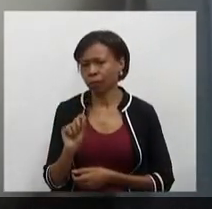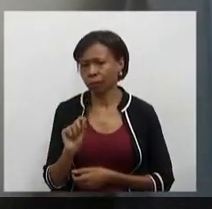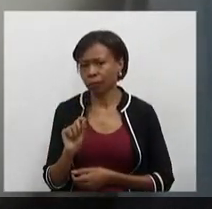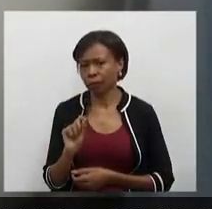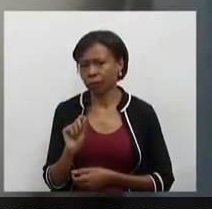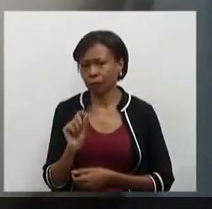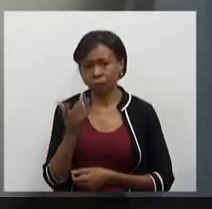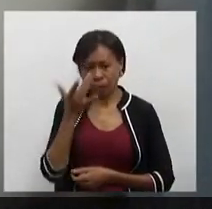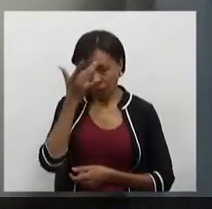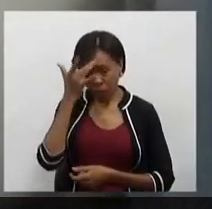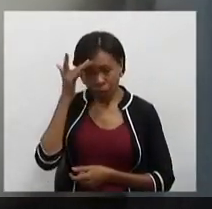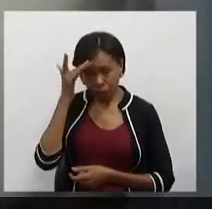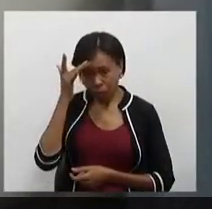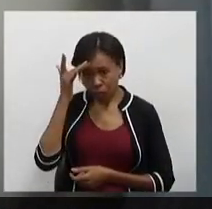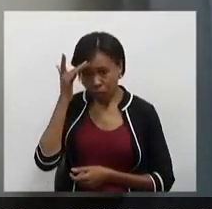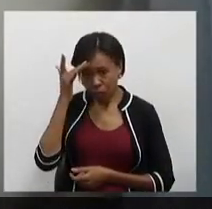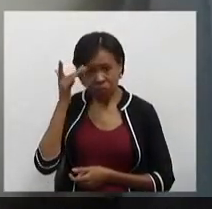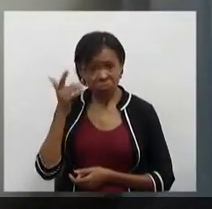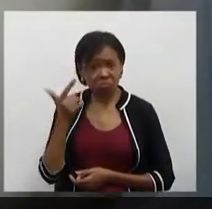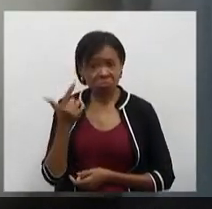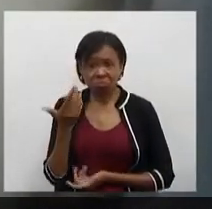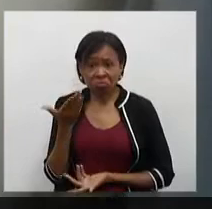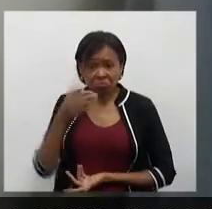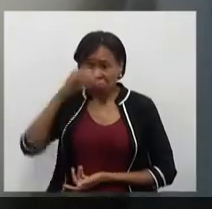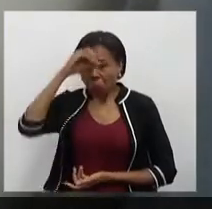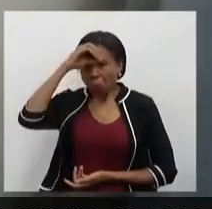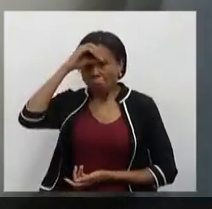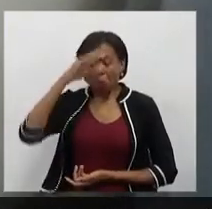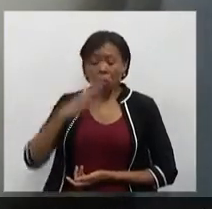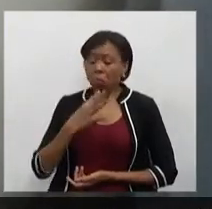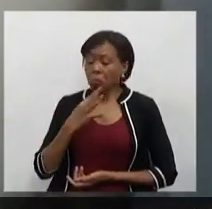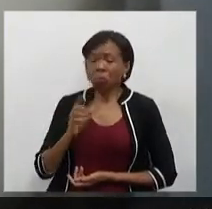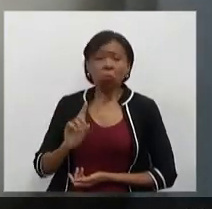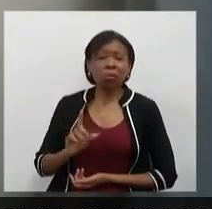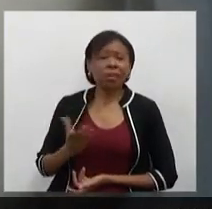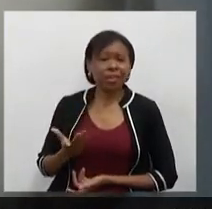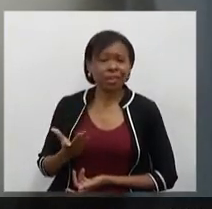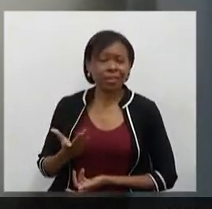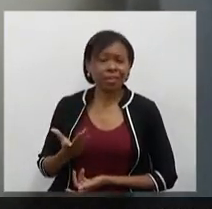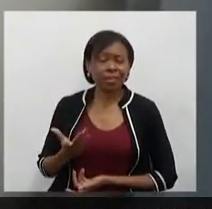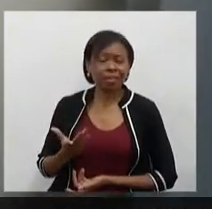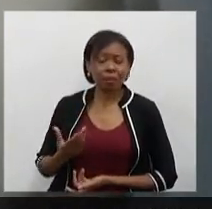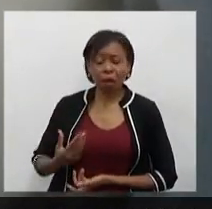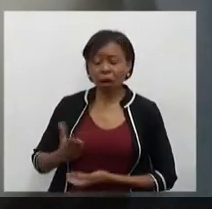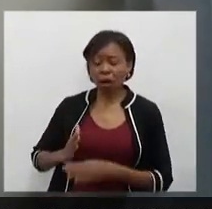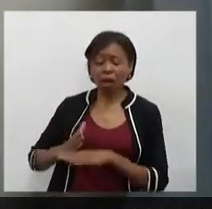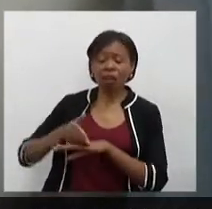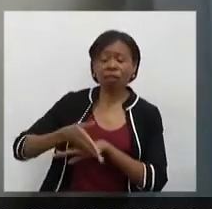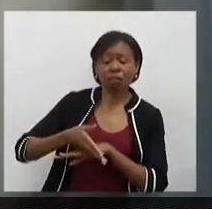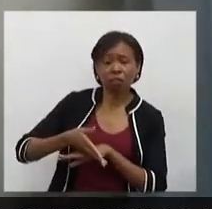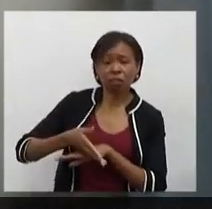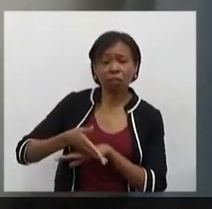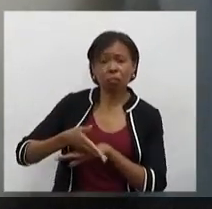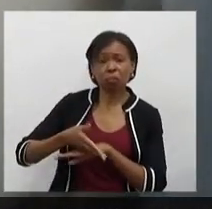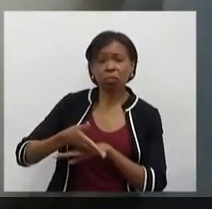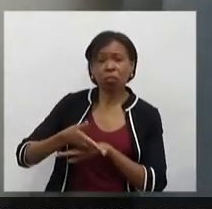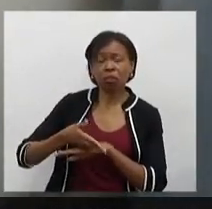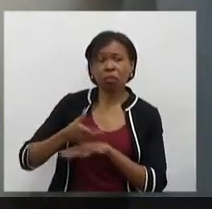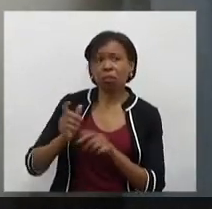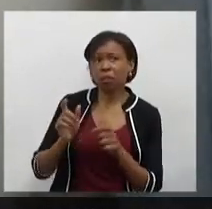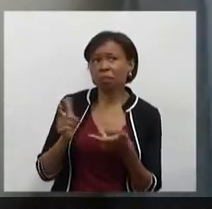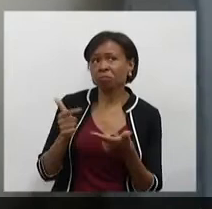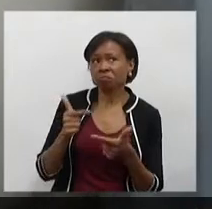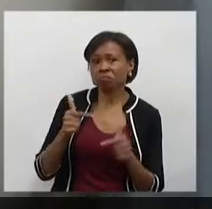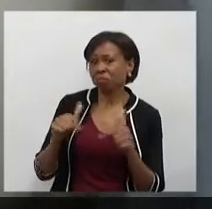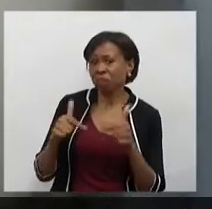esse universo. Né? Elas realmente estão ali só para fazer um trabalho técnico, né, cronológico, e que